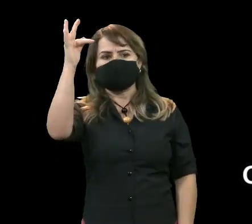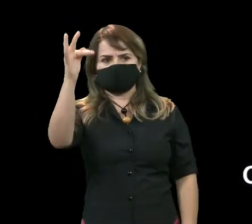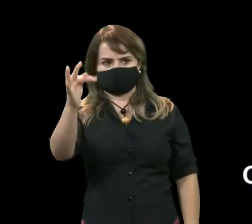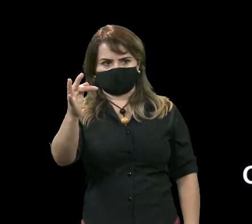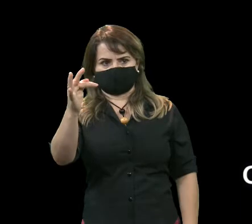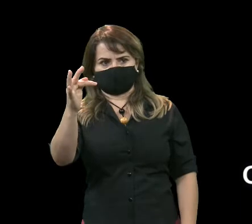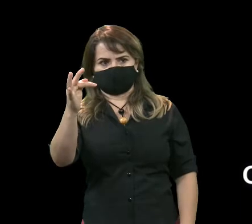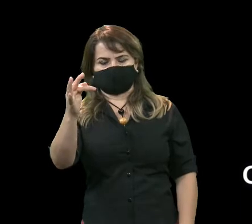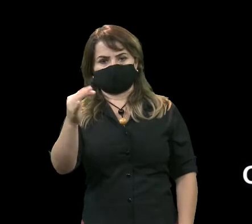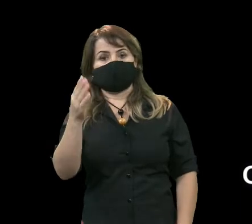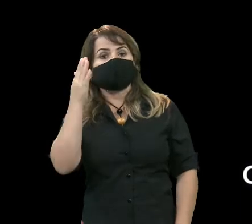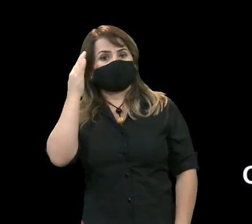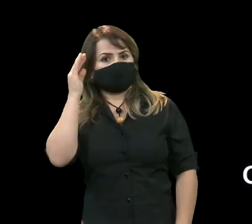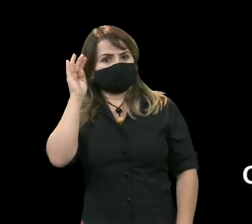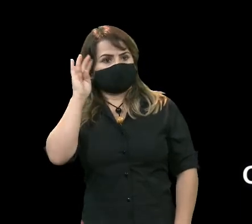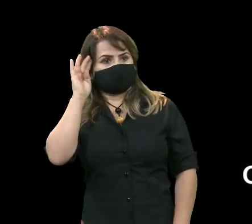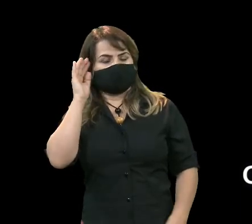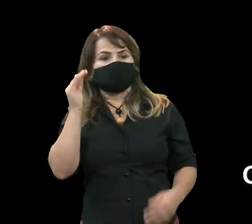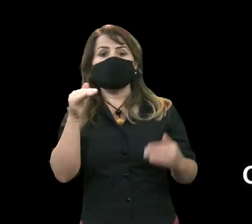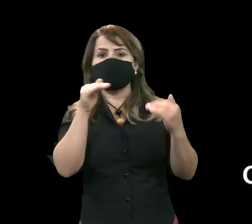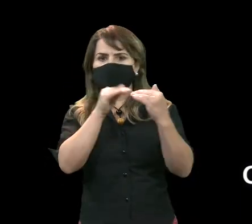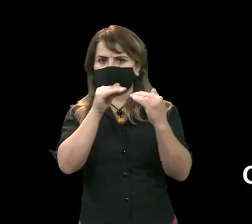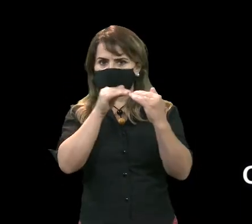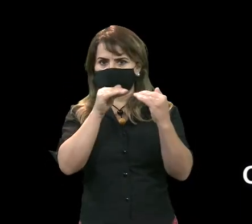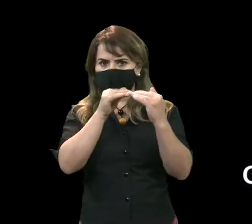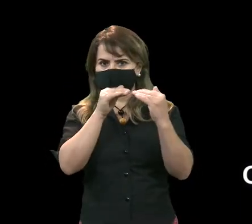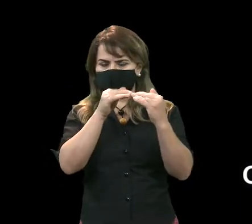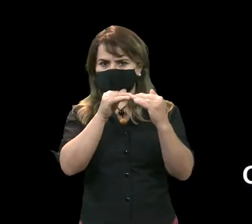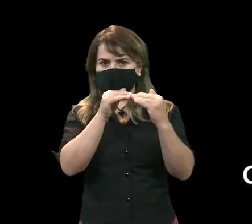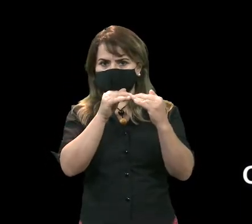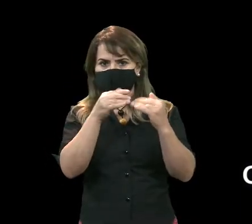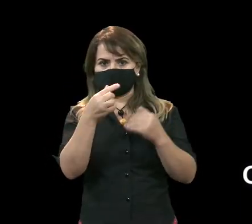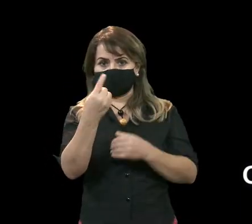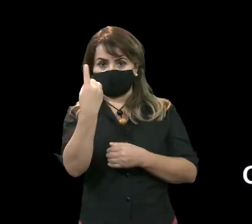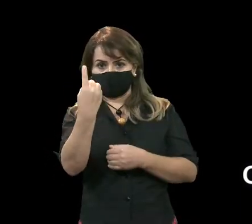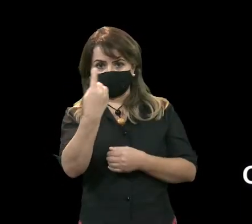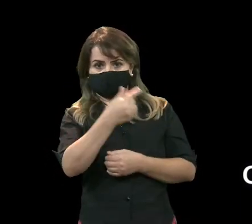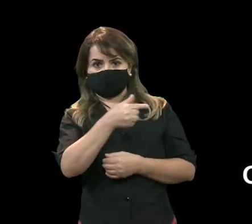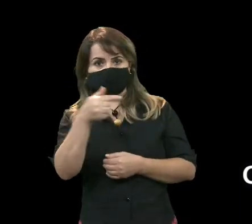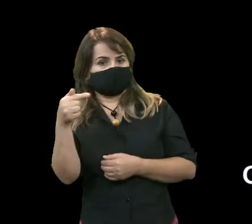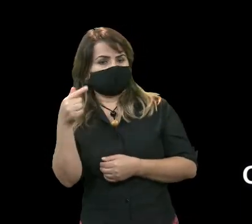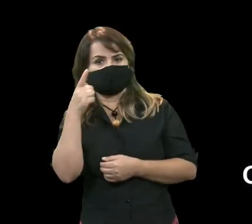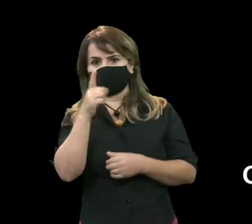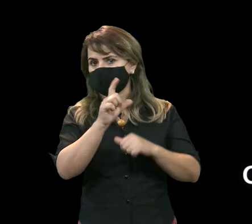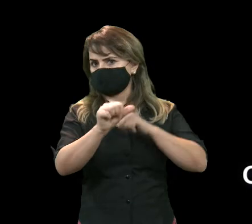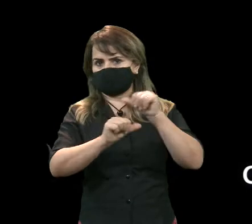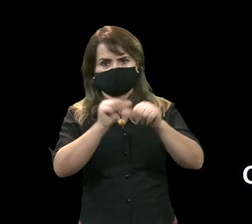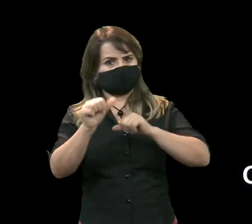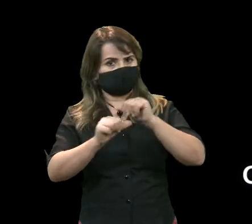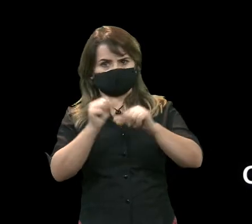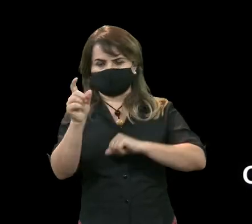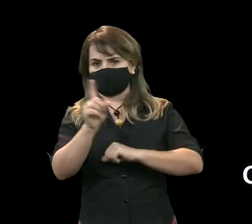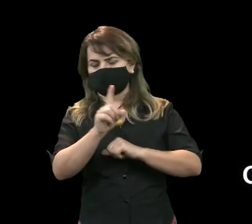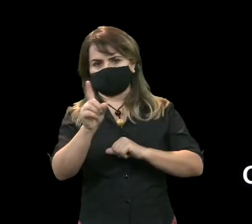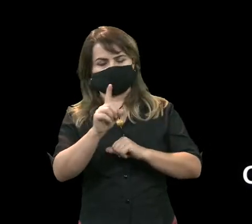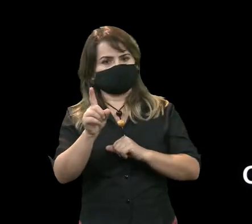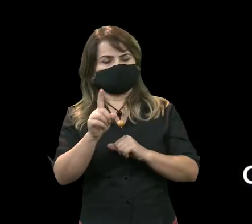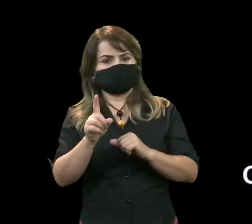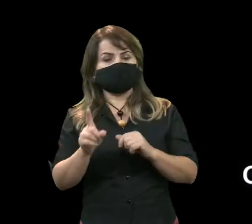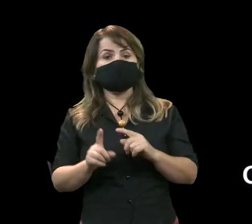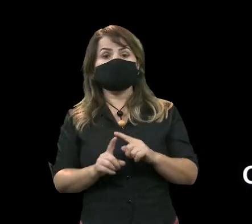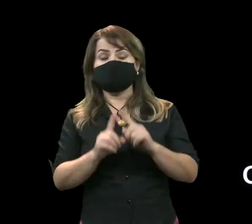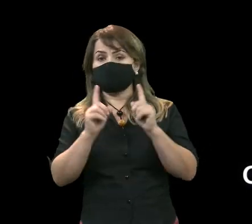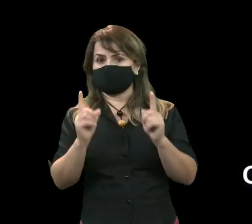consegue mudar nada, que eu não estou vendo polêmica para se mudar nada aqui. Mas também